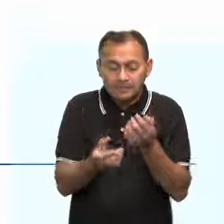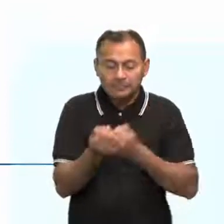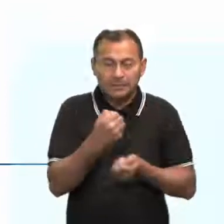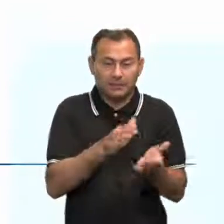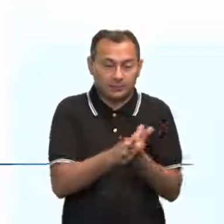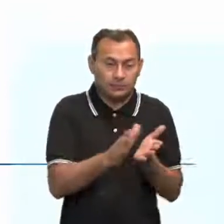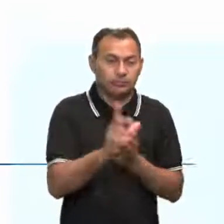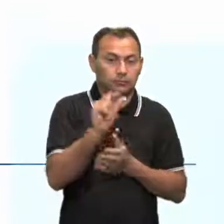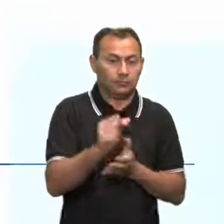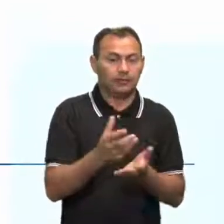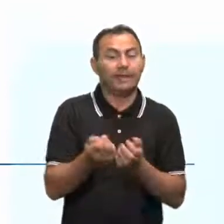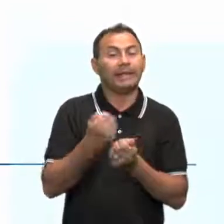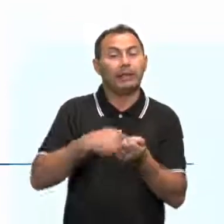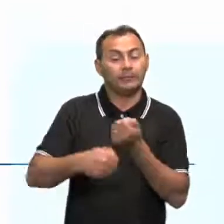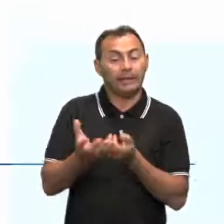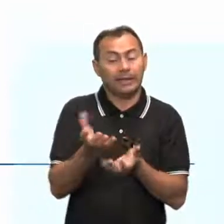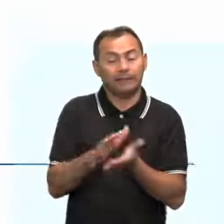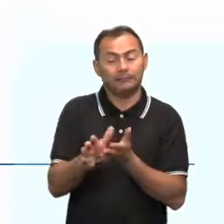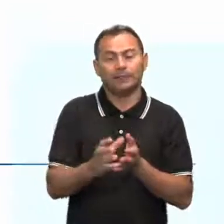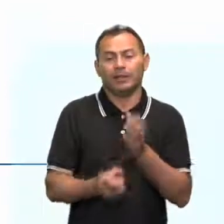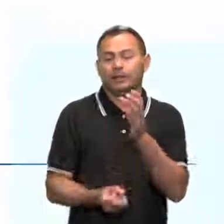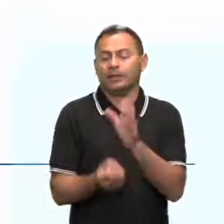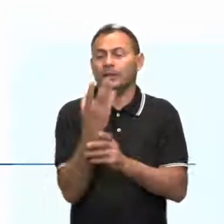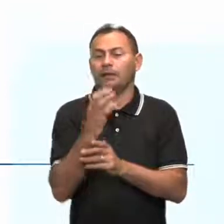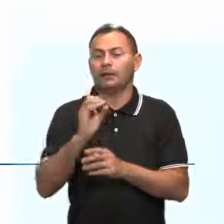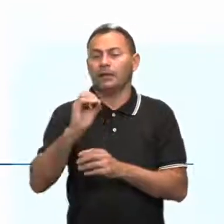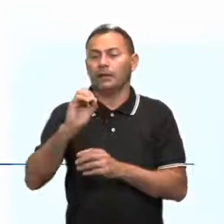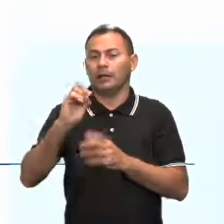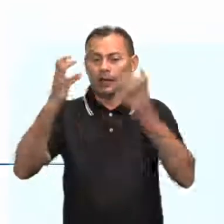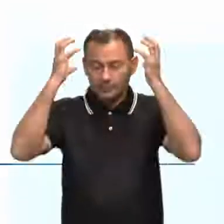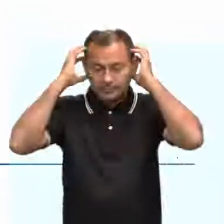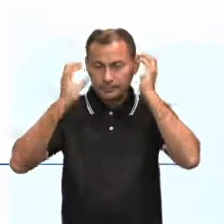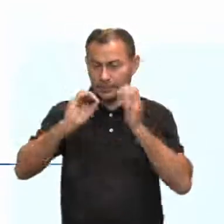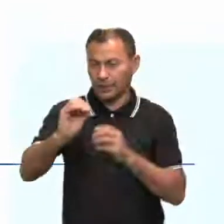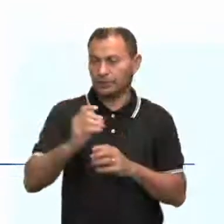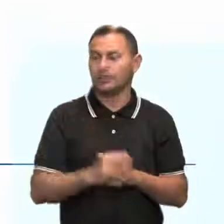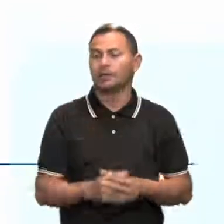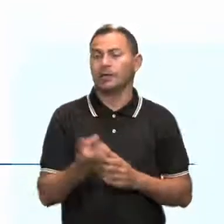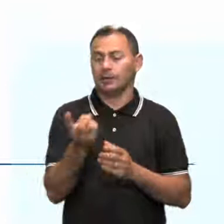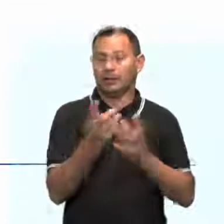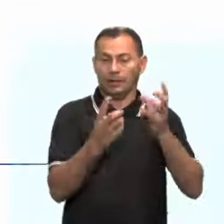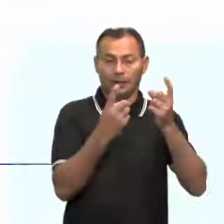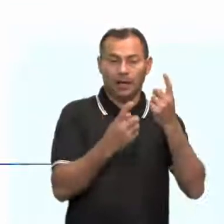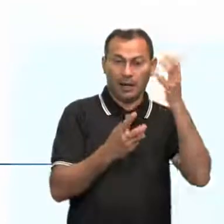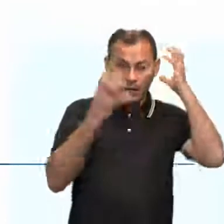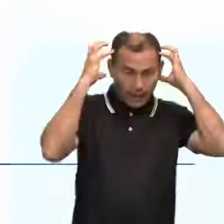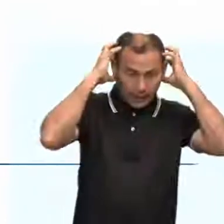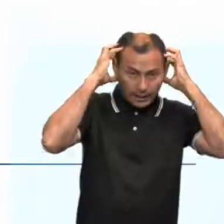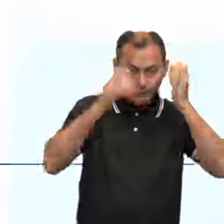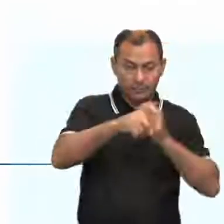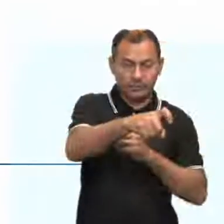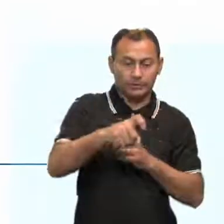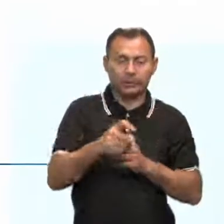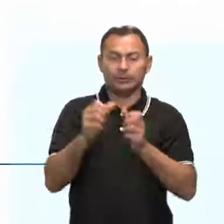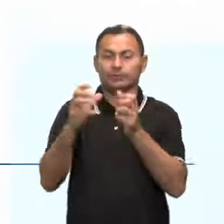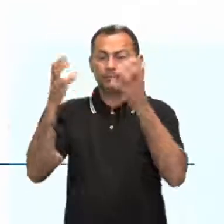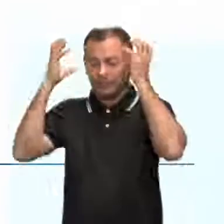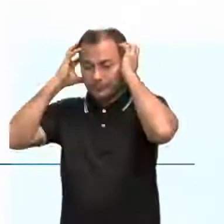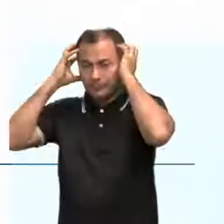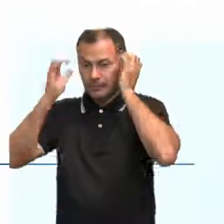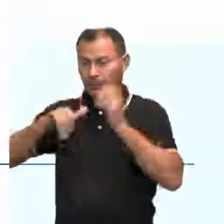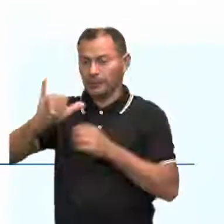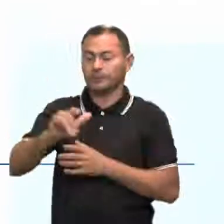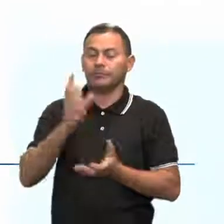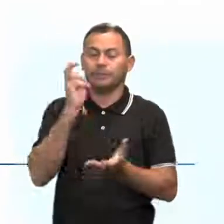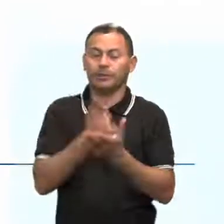economizar. Ele não quer criar uma outra rádio do zero. Ele quer que as duas rádios fiquem no mesmo local. Então,